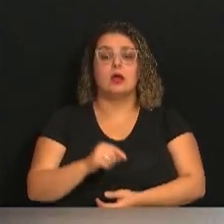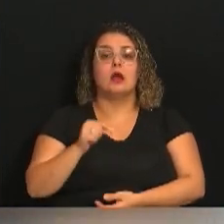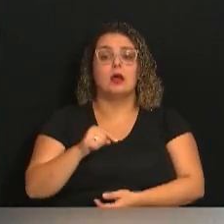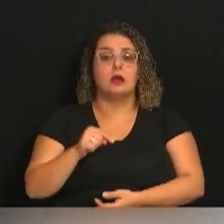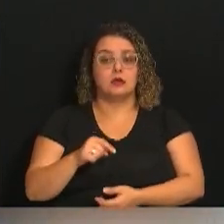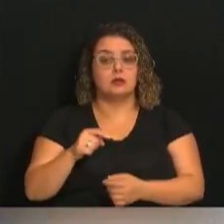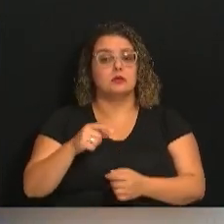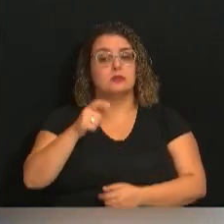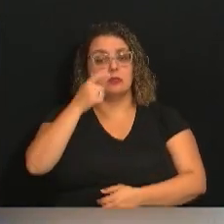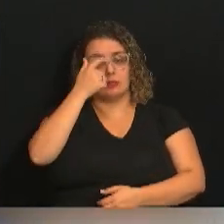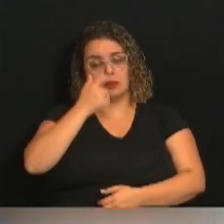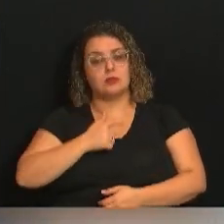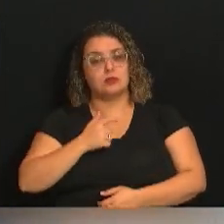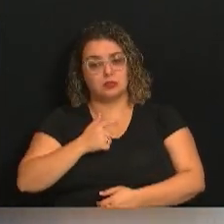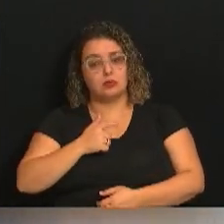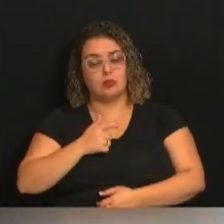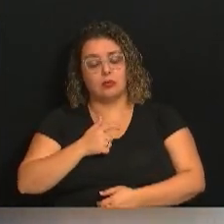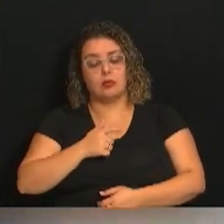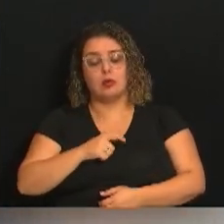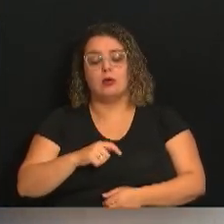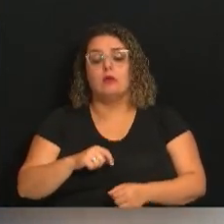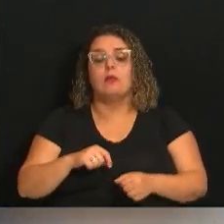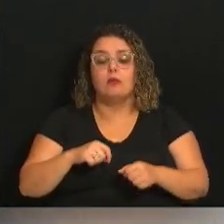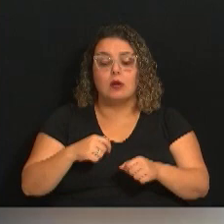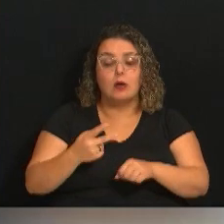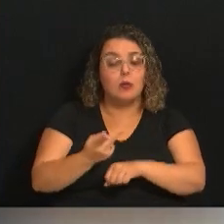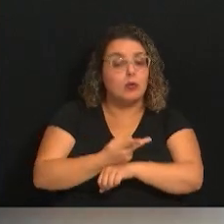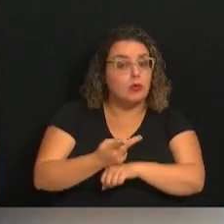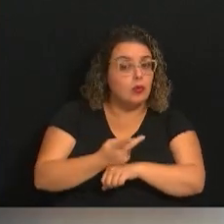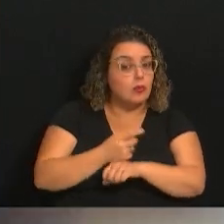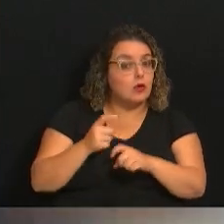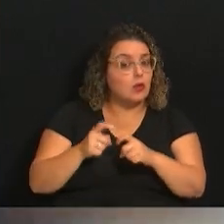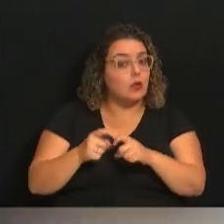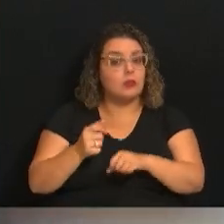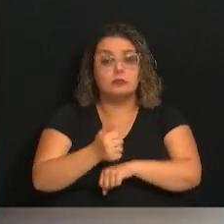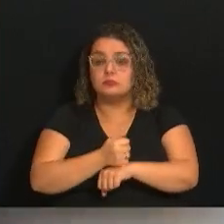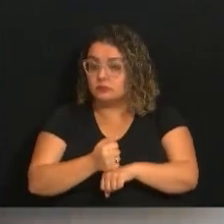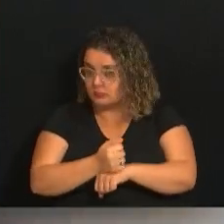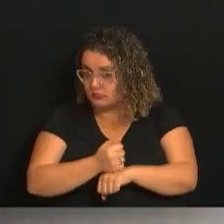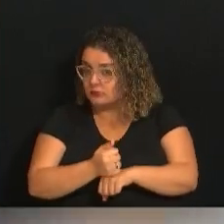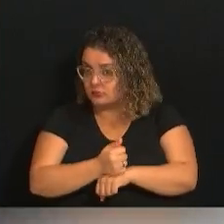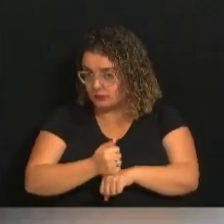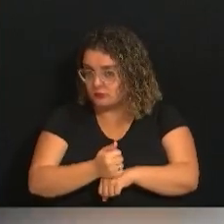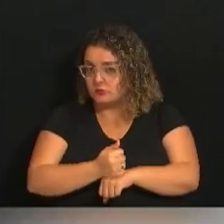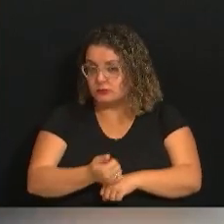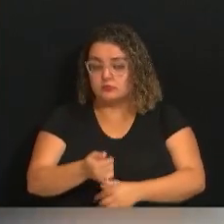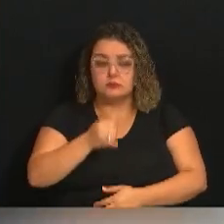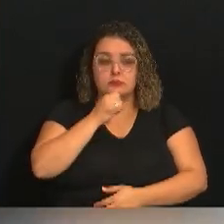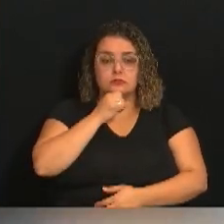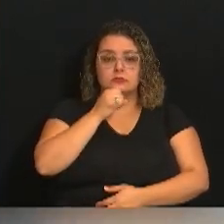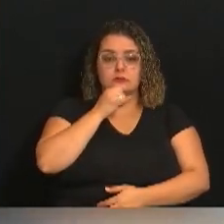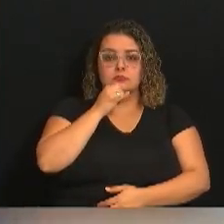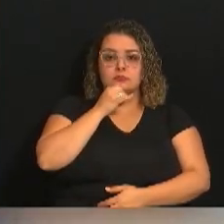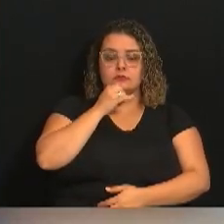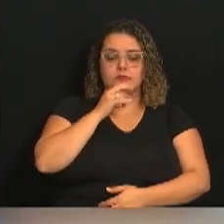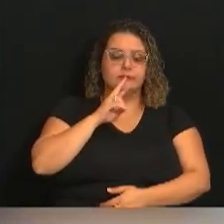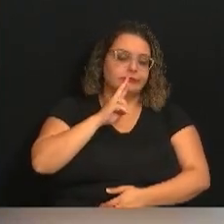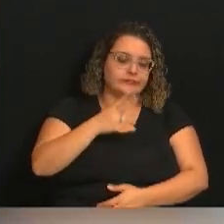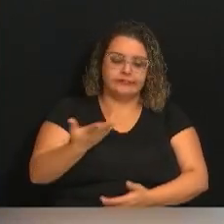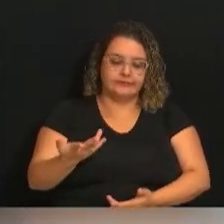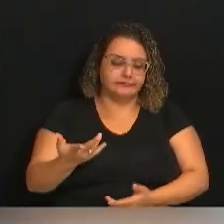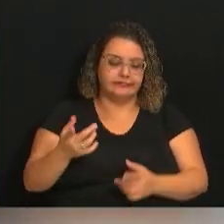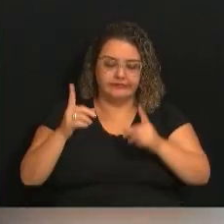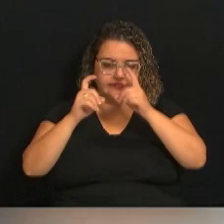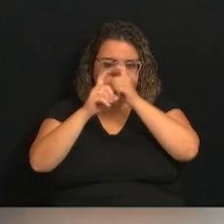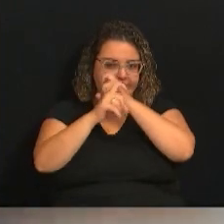vai ser orientada a procurar um profissional especialista naquela área. Vamos supor que a pessoa responda aí que tem alguma